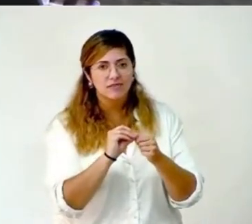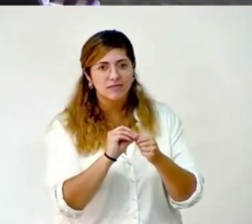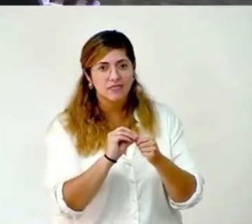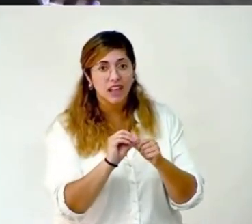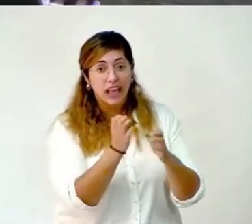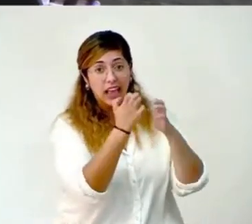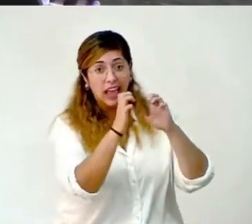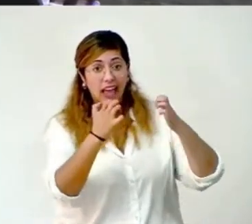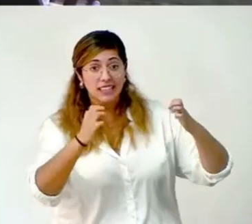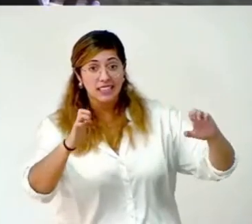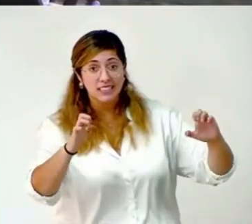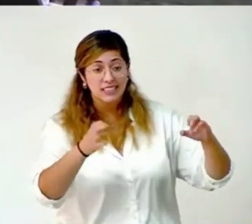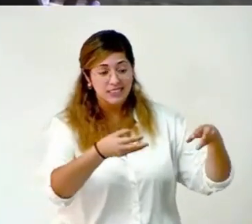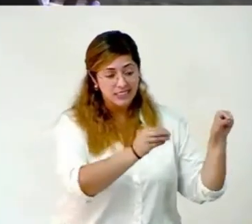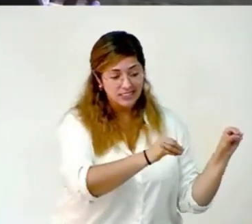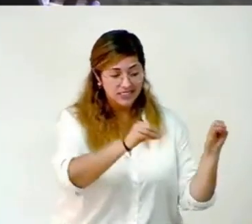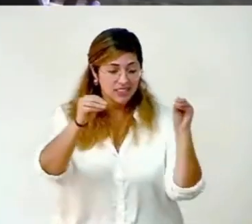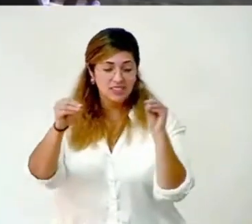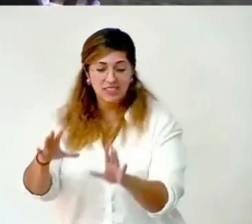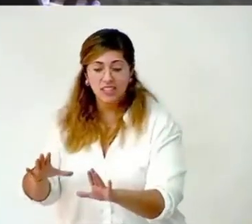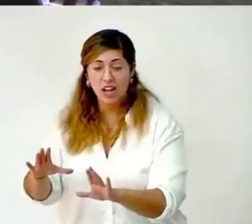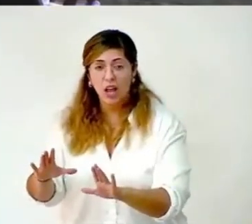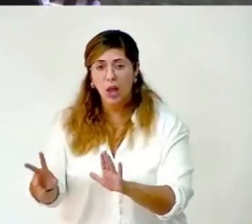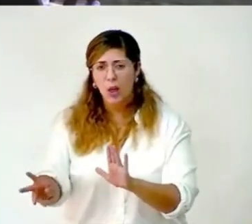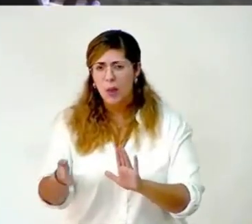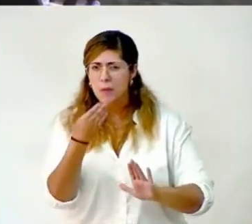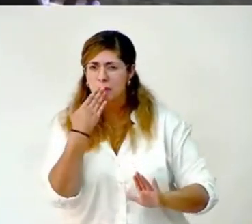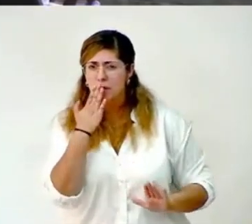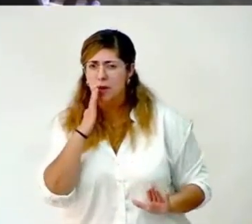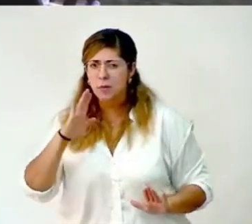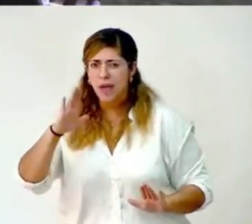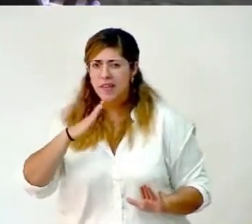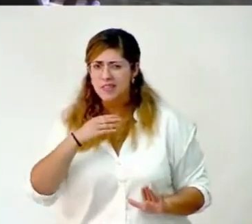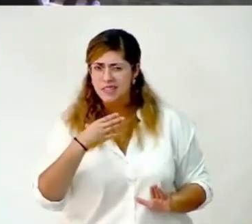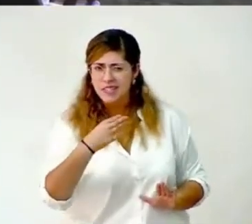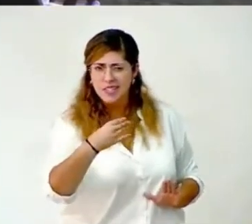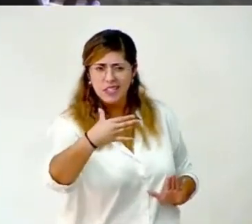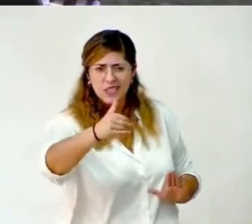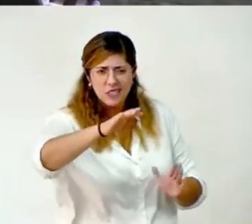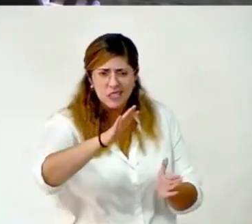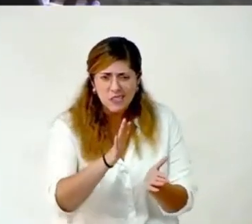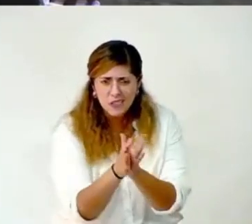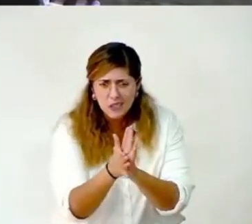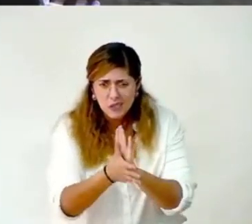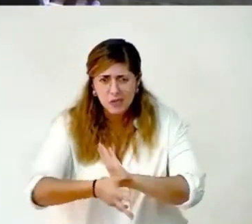E Ele promete o descendente que vai destruir as obras de Satanás.